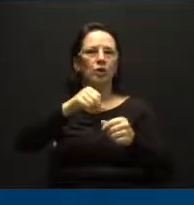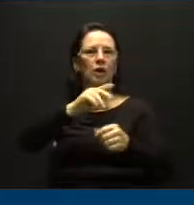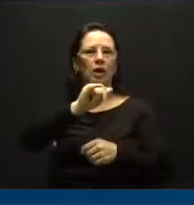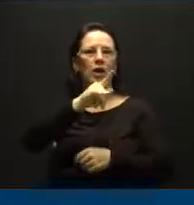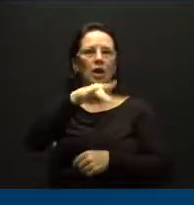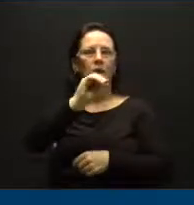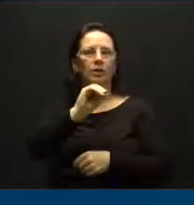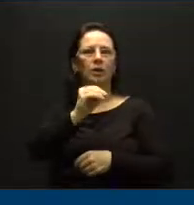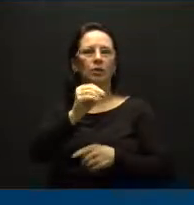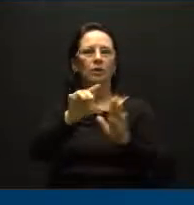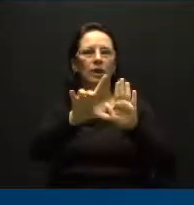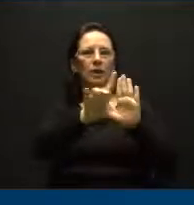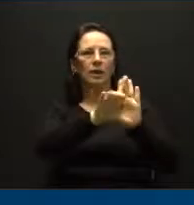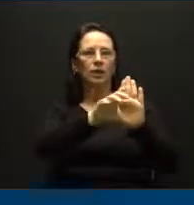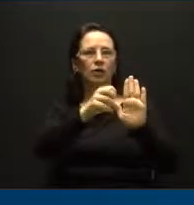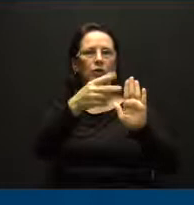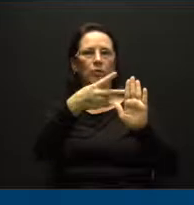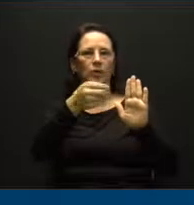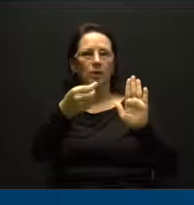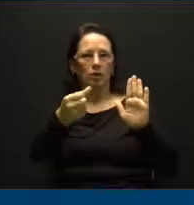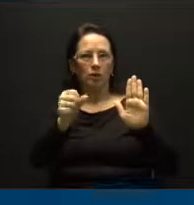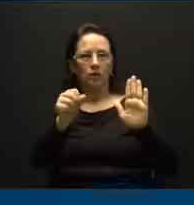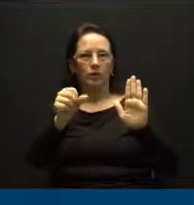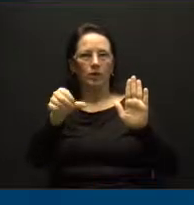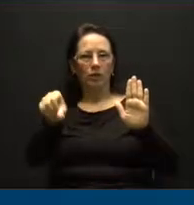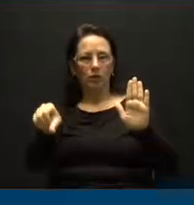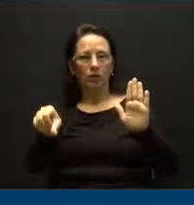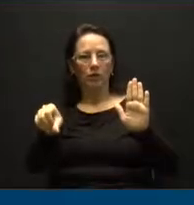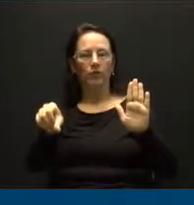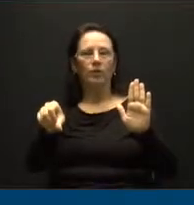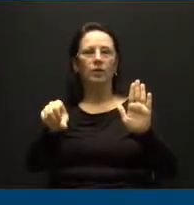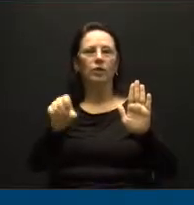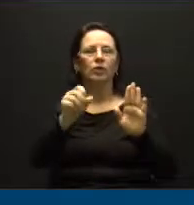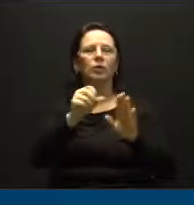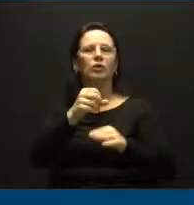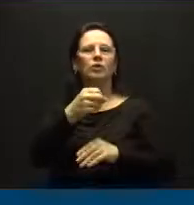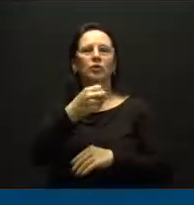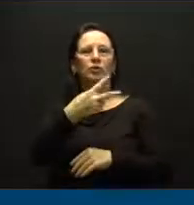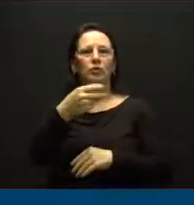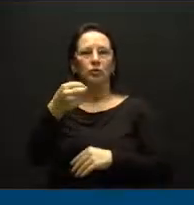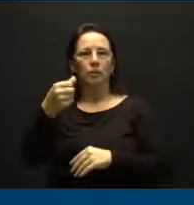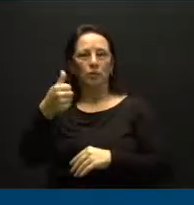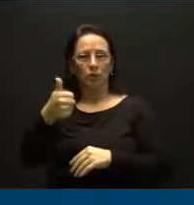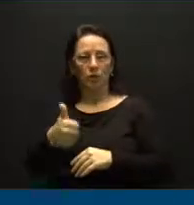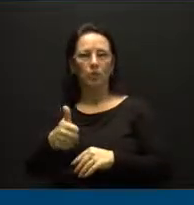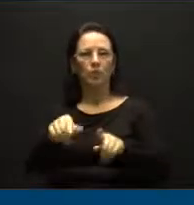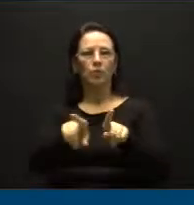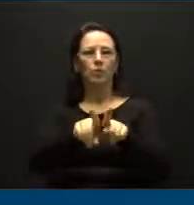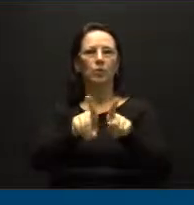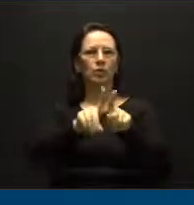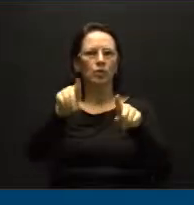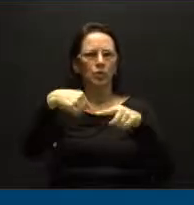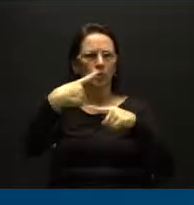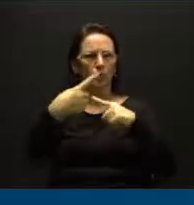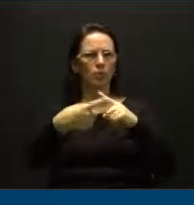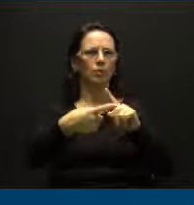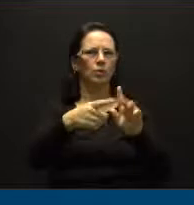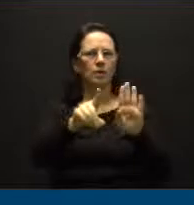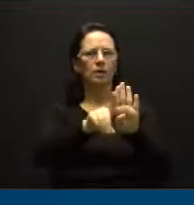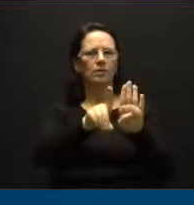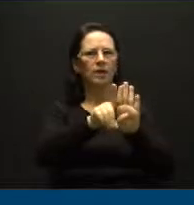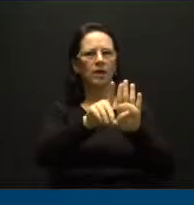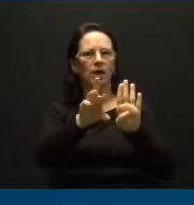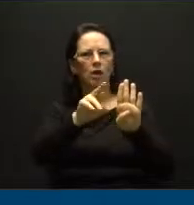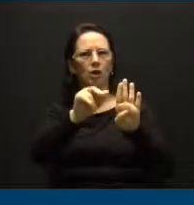número 2.699 de 3 de julho de 2001 e alterações posteriores e redefinir a